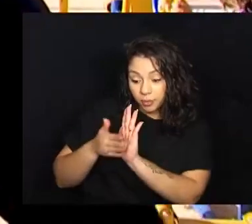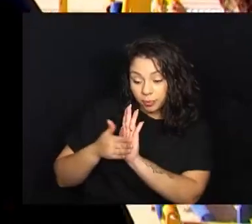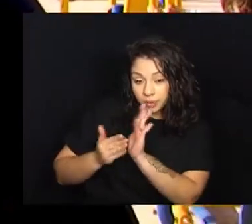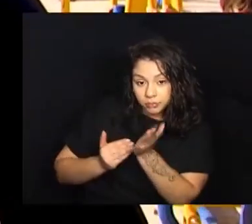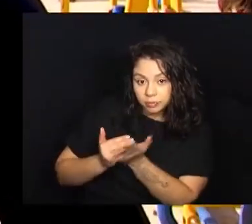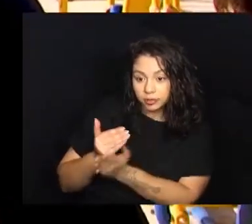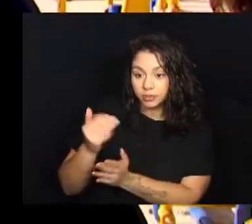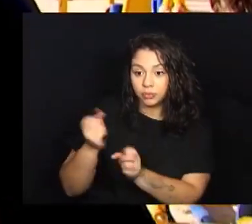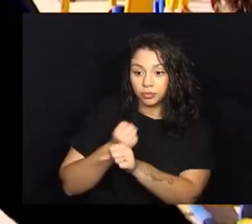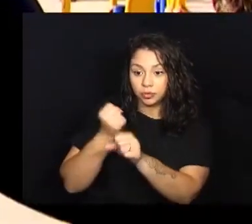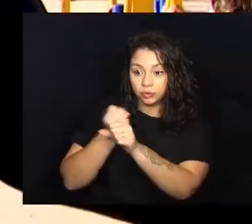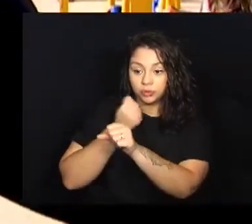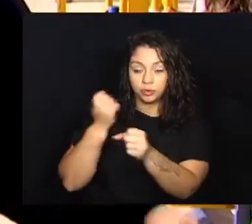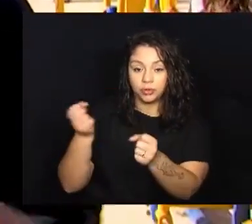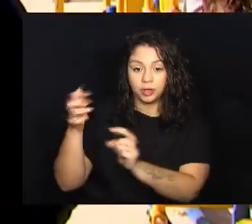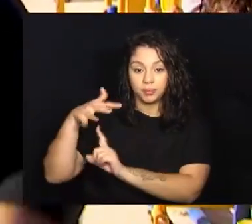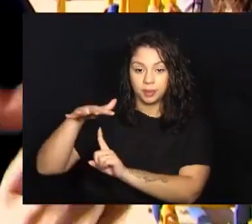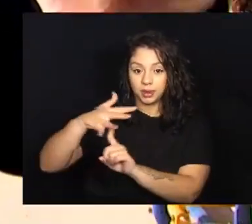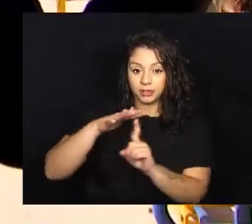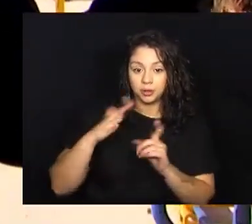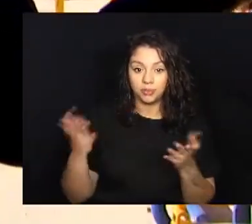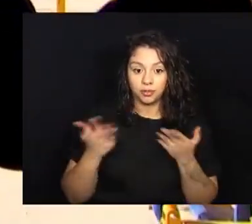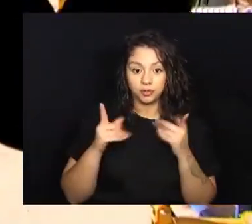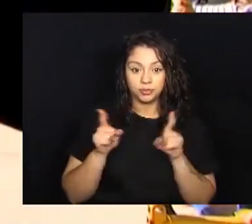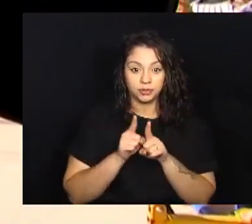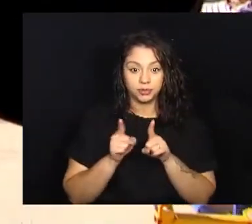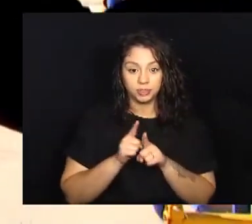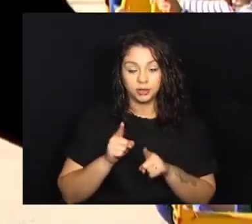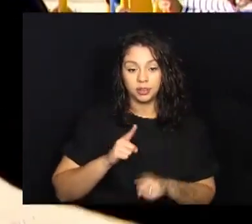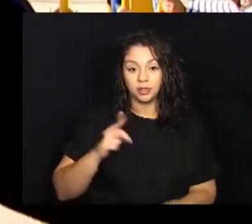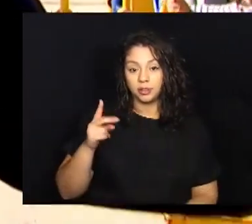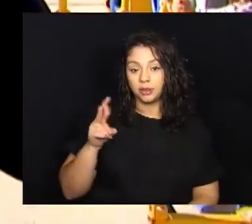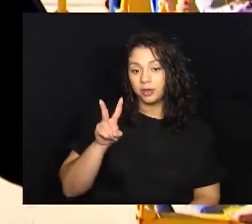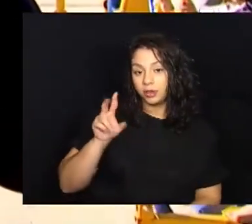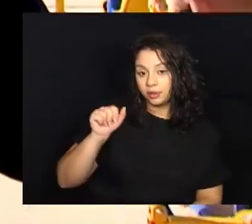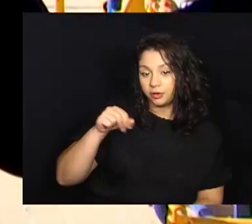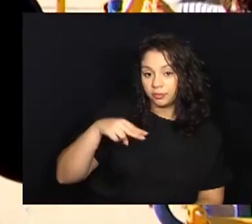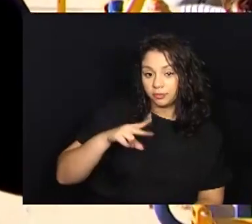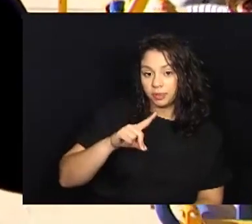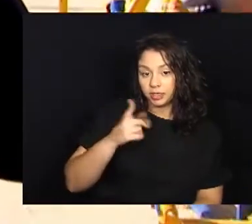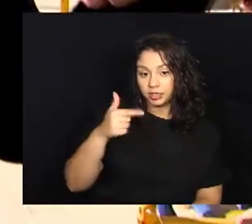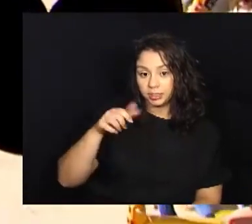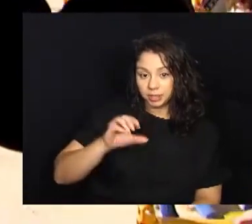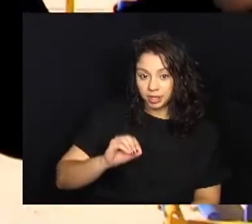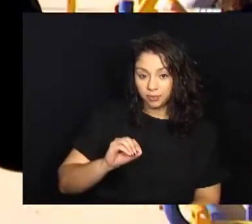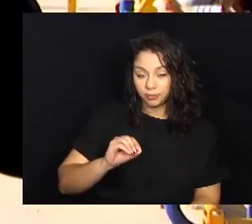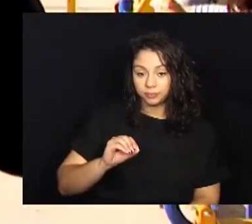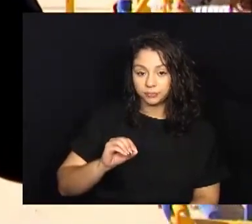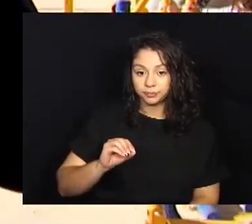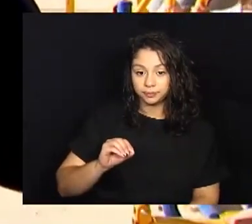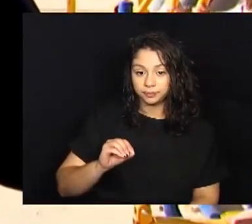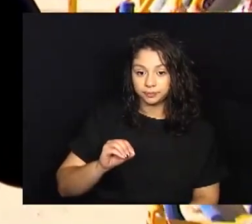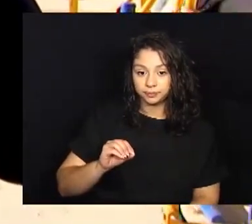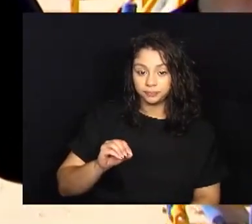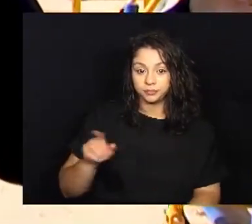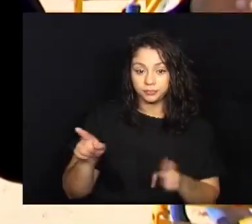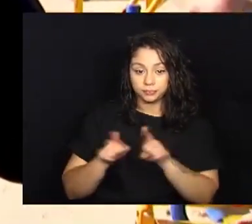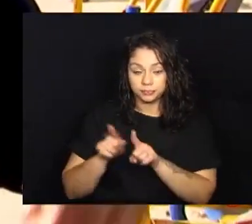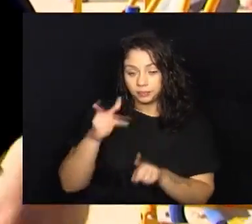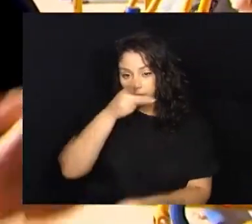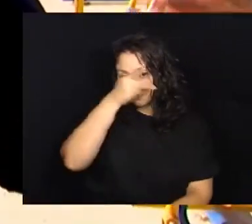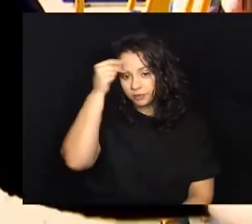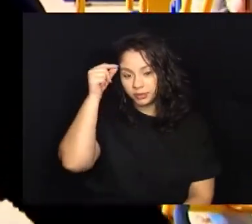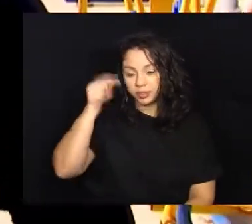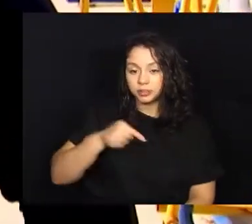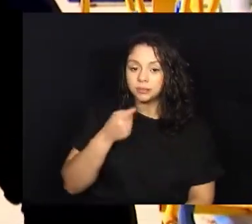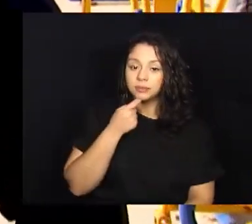hoje pra gente. E aí com a ajuda do Marcelo, o Vandão, o outro prefeito, né? De Campinas, onde